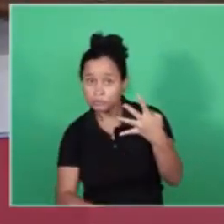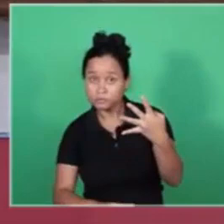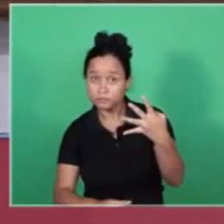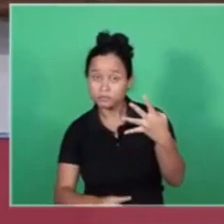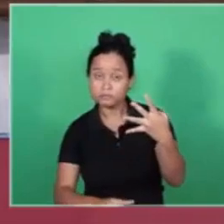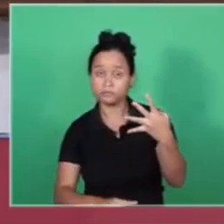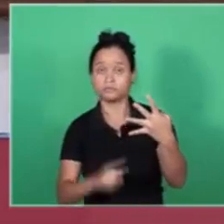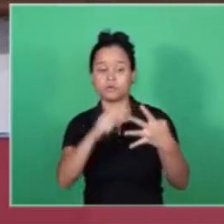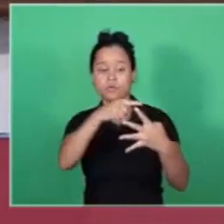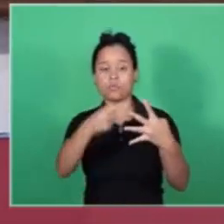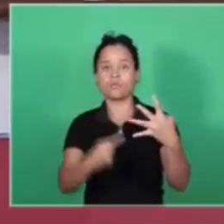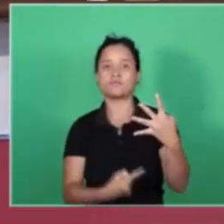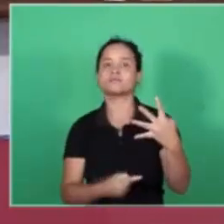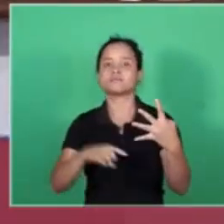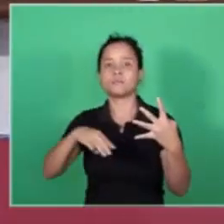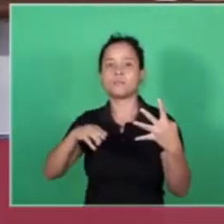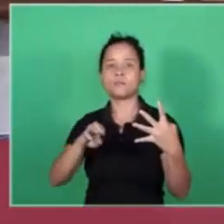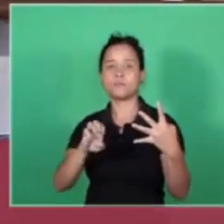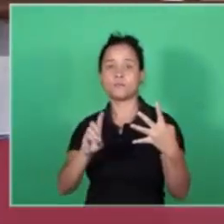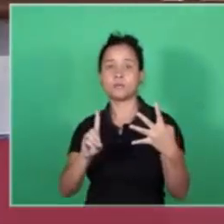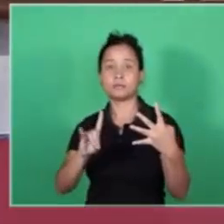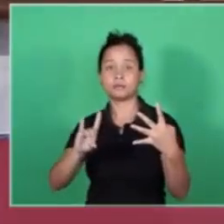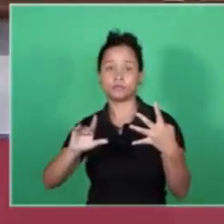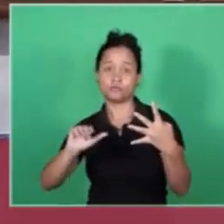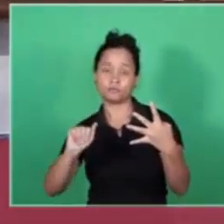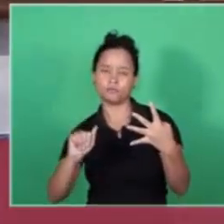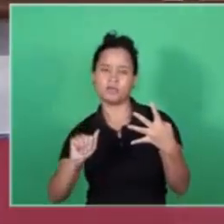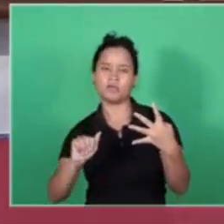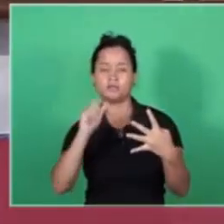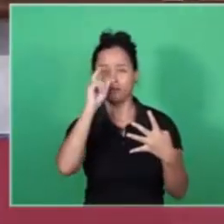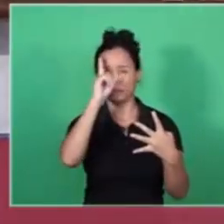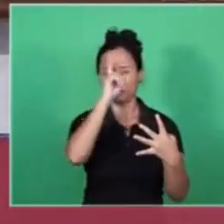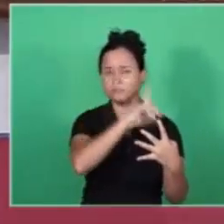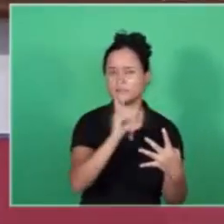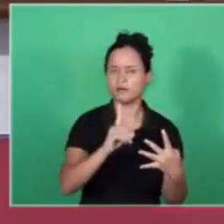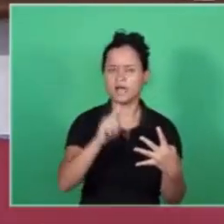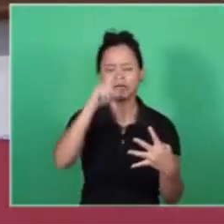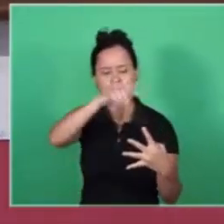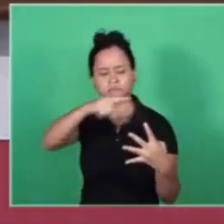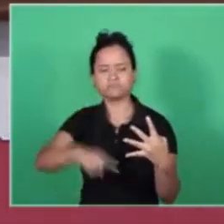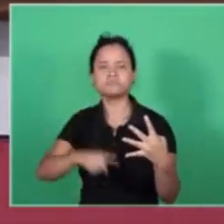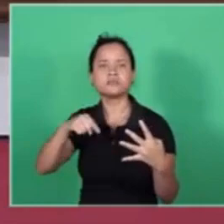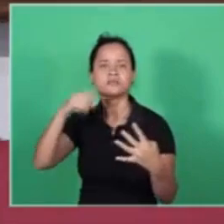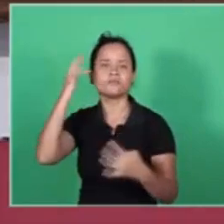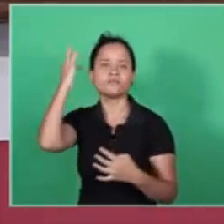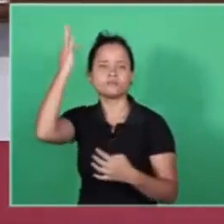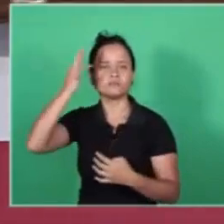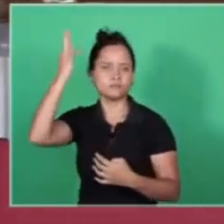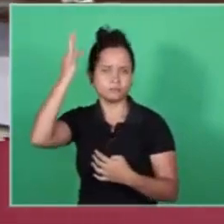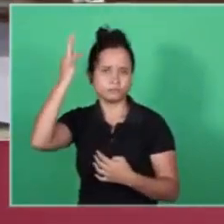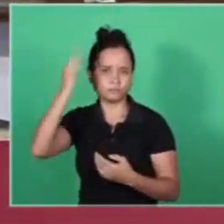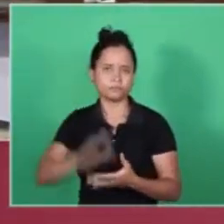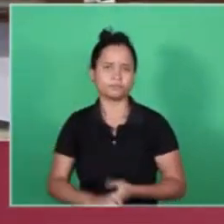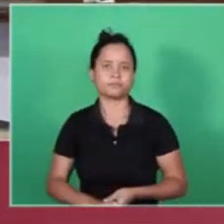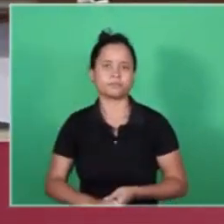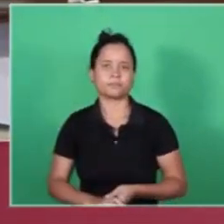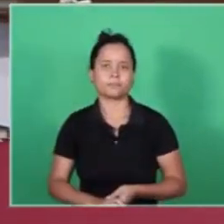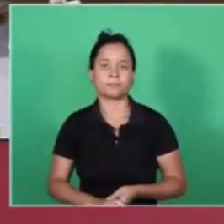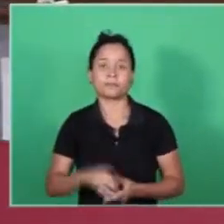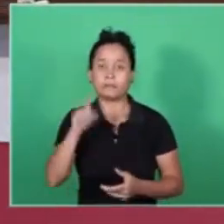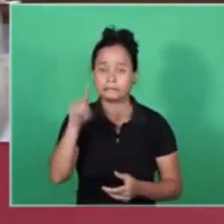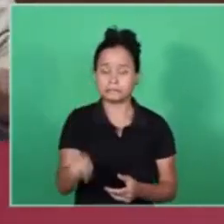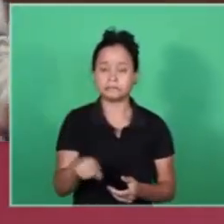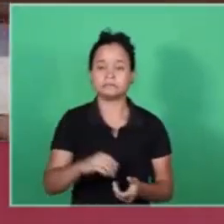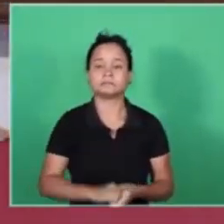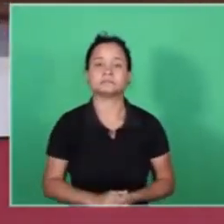Aí não tem dificuldade nenhuma. Então, essa é a filosofia. E ela é de tal forma que você não